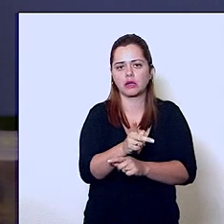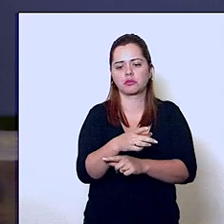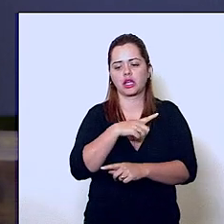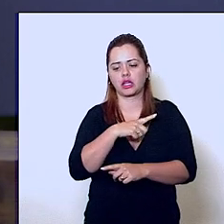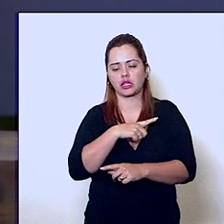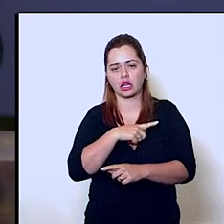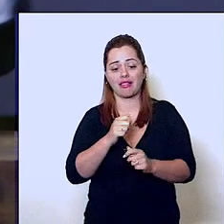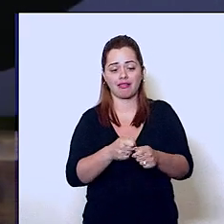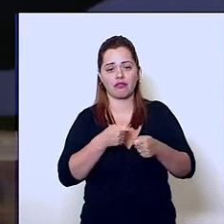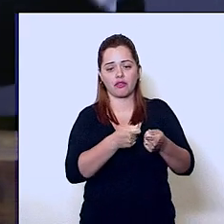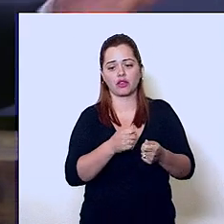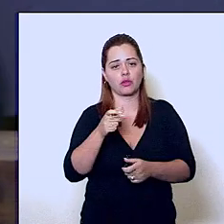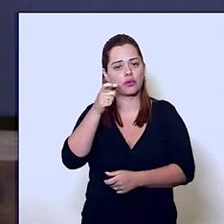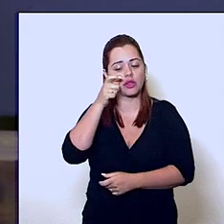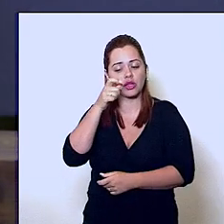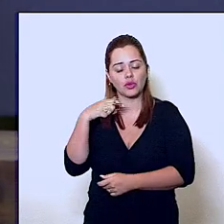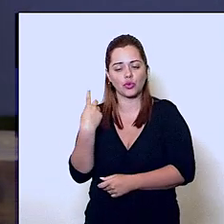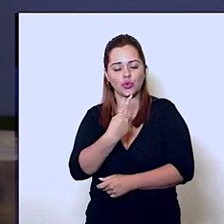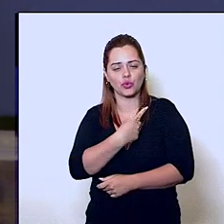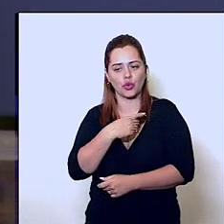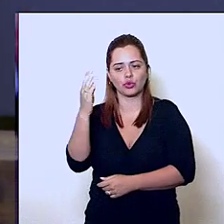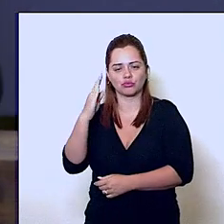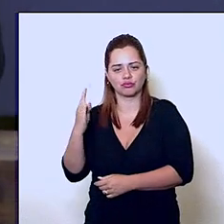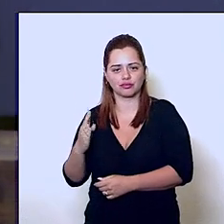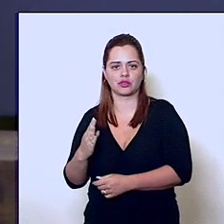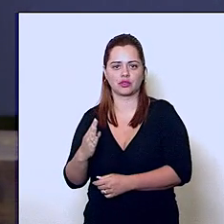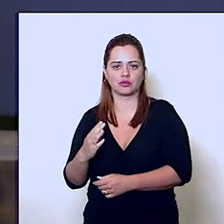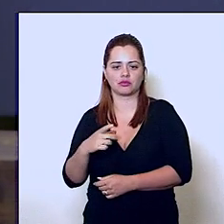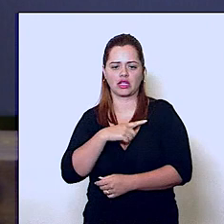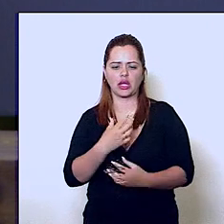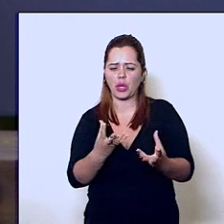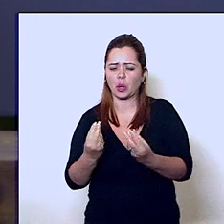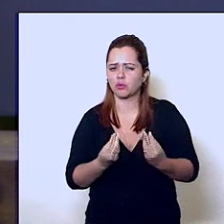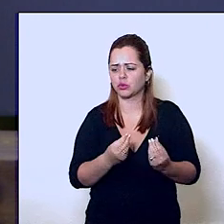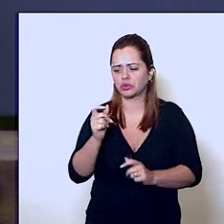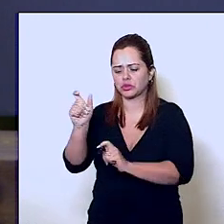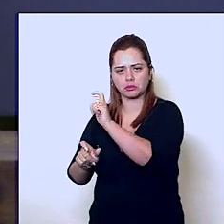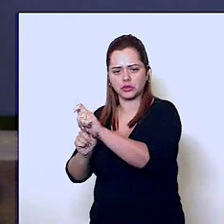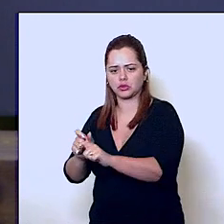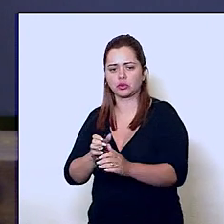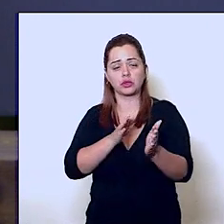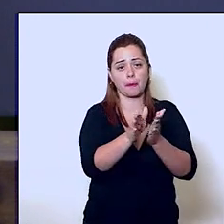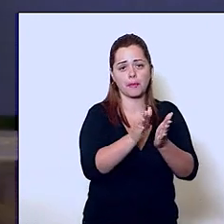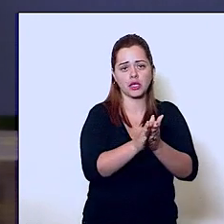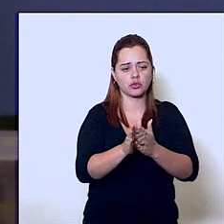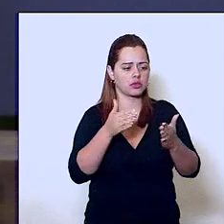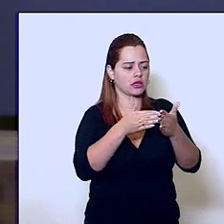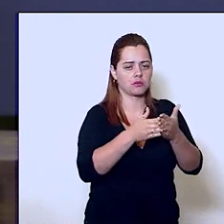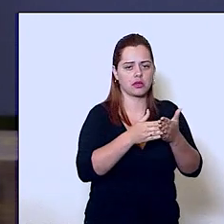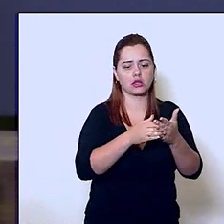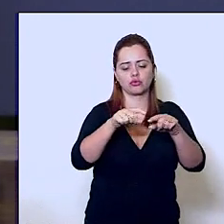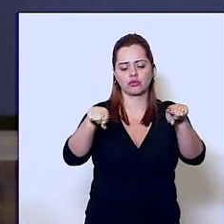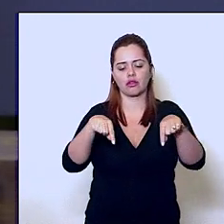povo, quando foram vários dos vultos que por aqui passaram, estabelecendo, né, os limites territoriais brasileiros, a nossa